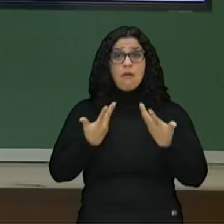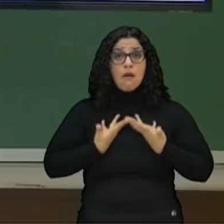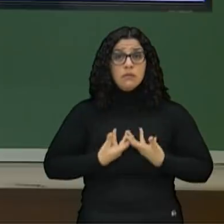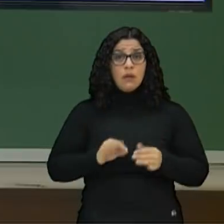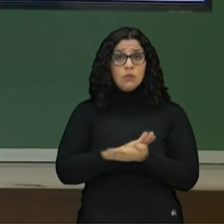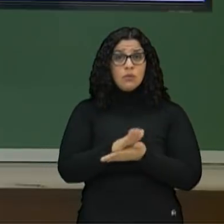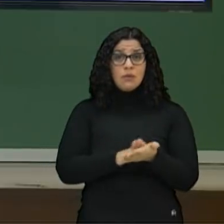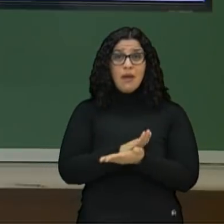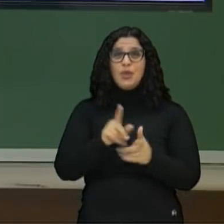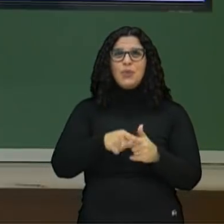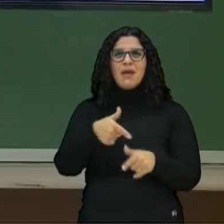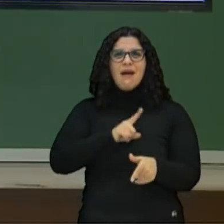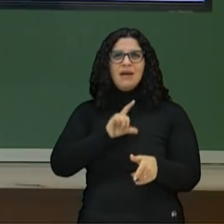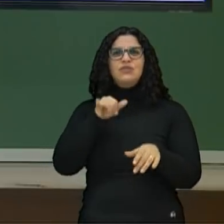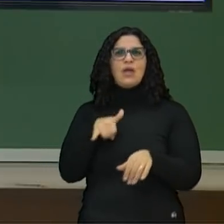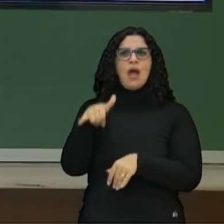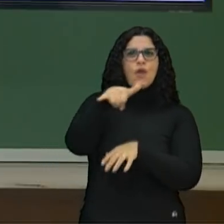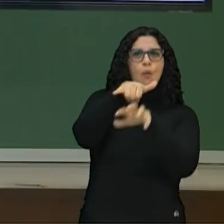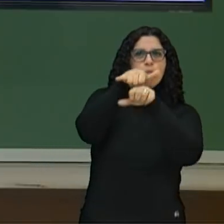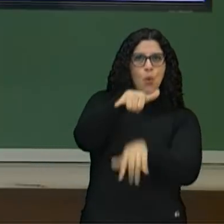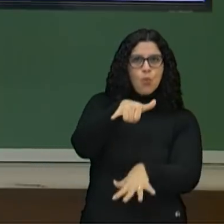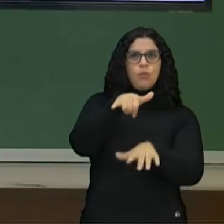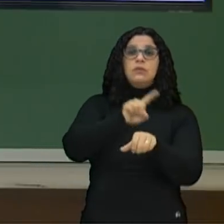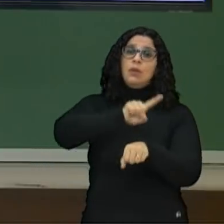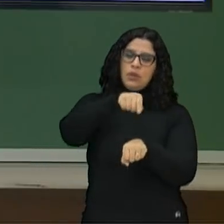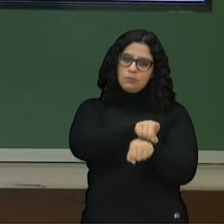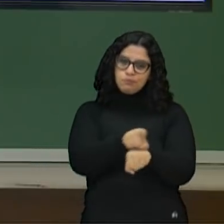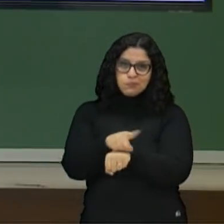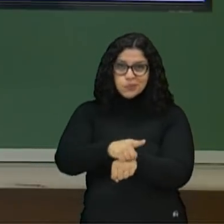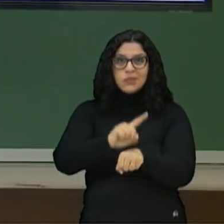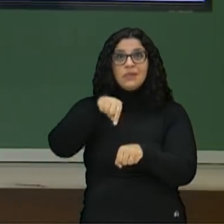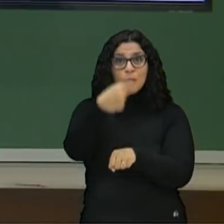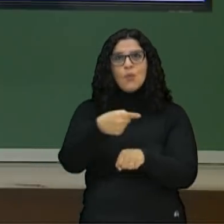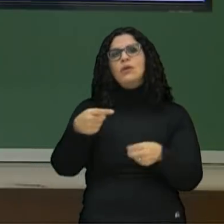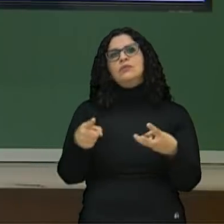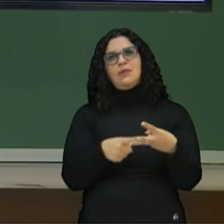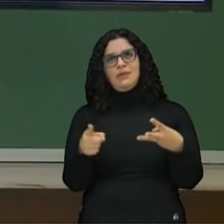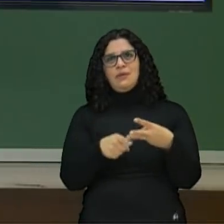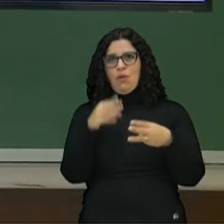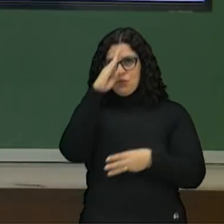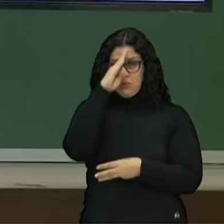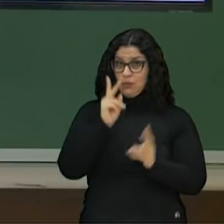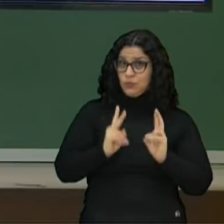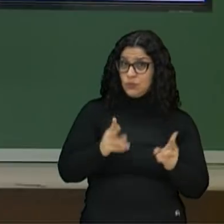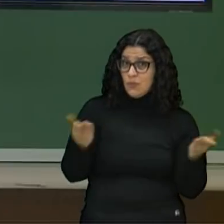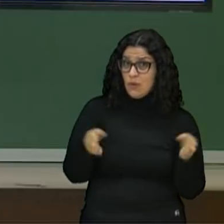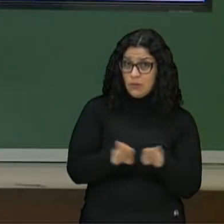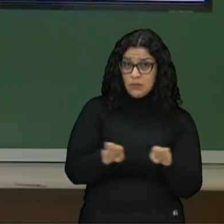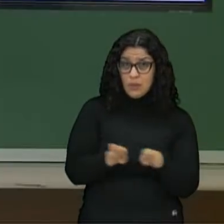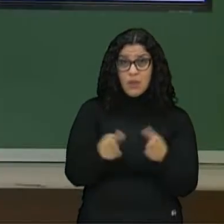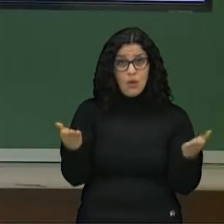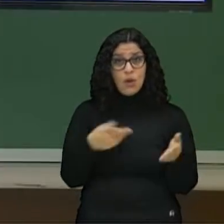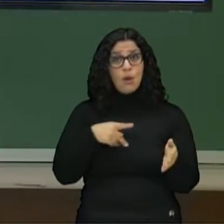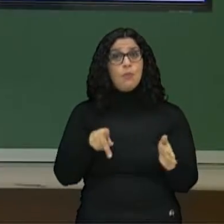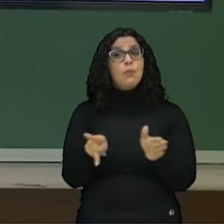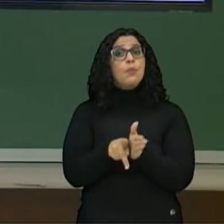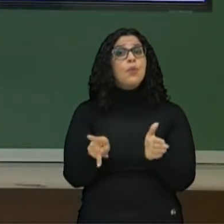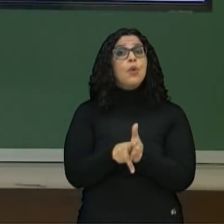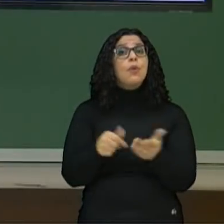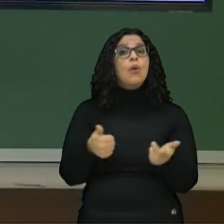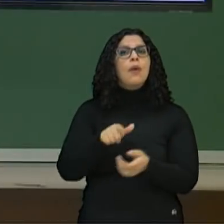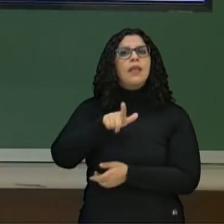do exército da infantaria. Tática alemã, Blitzkrieg. Continuando, vamos para a